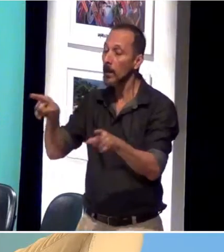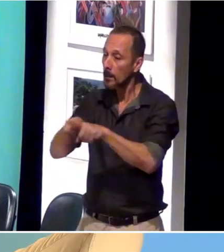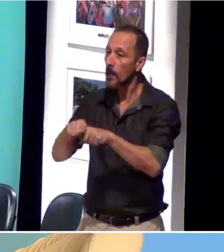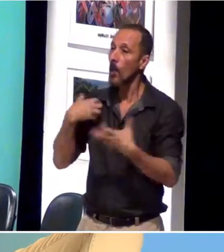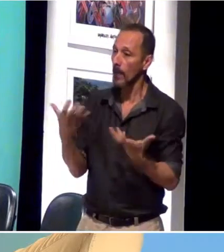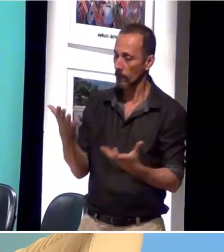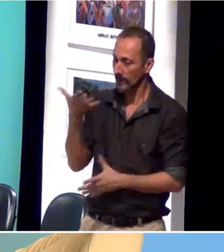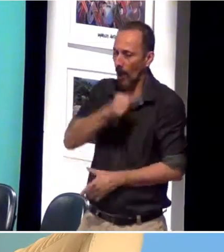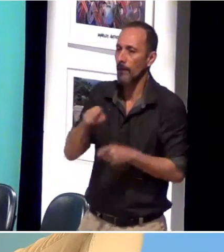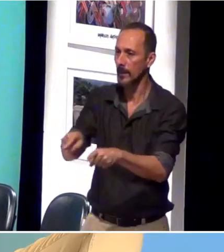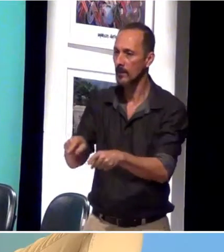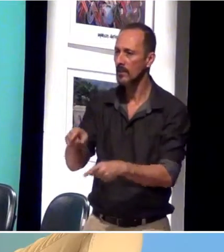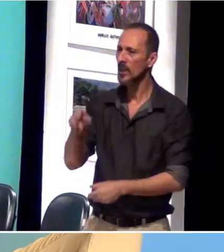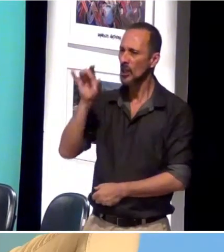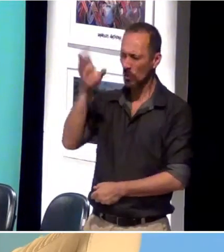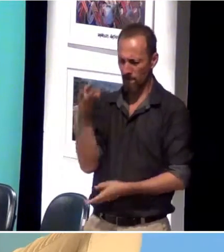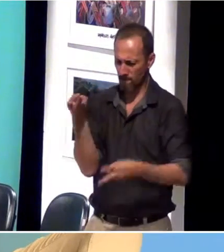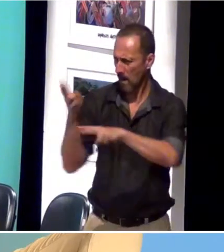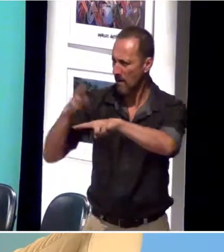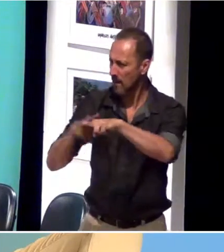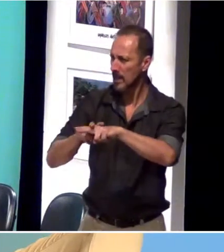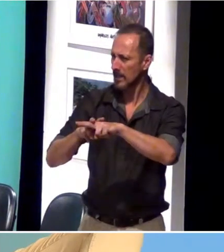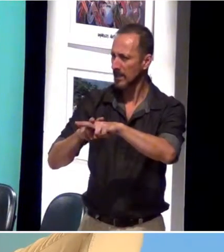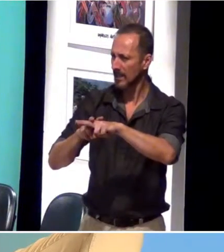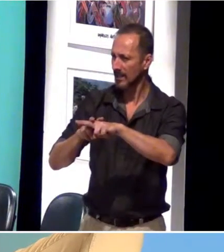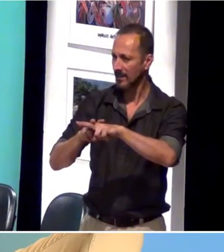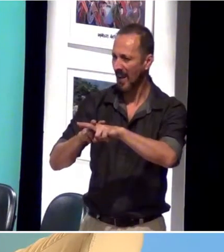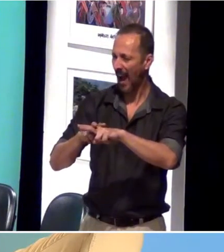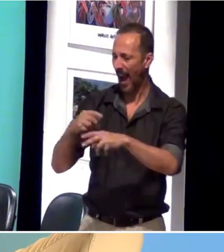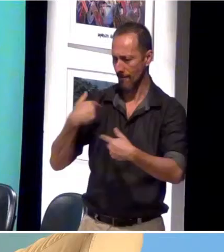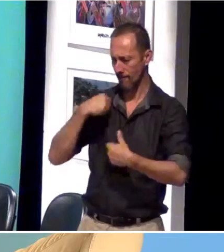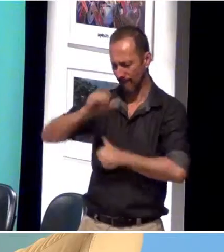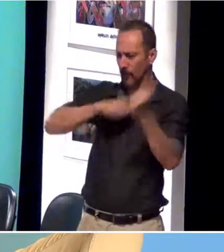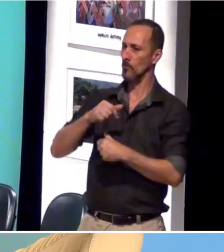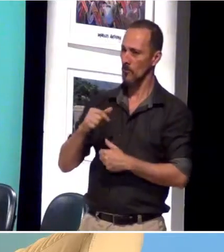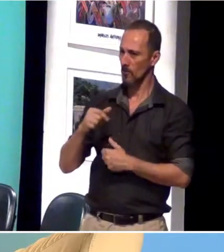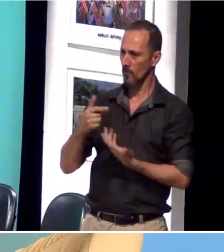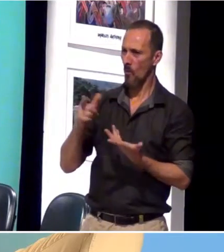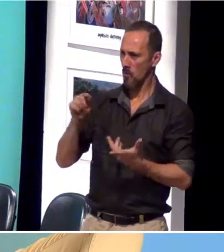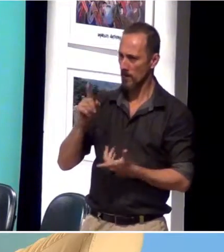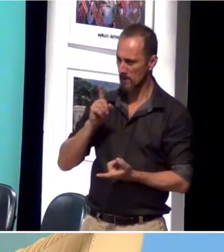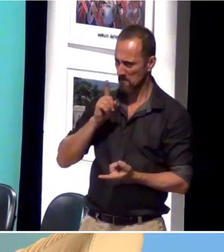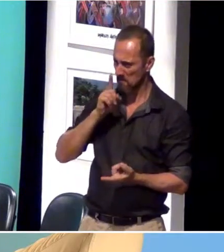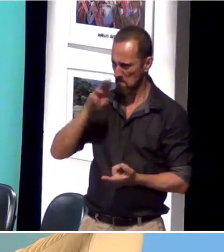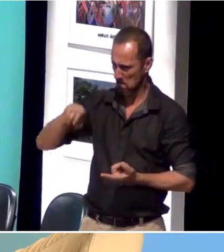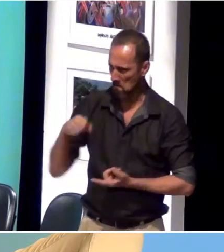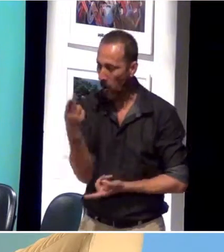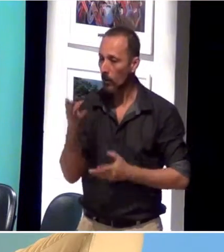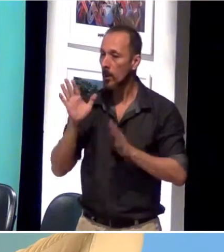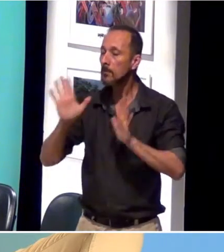de simplesmente criminalize e torna monstro. Mas você tem um olhar que não